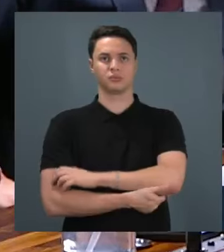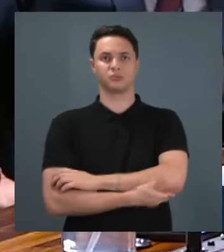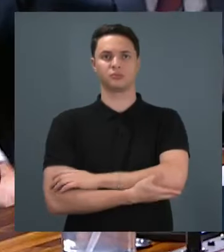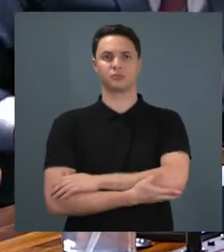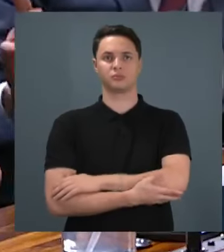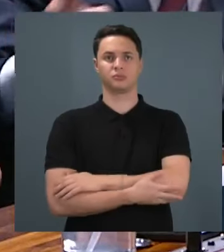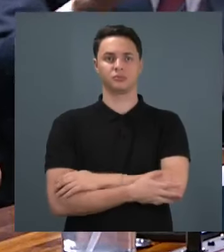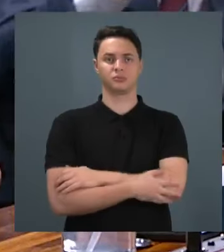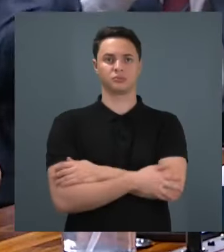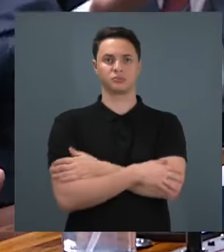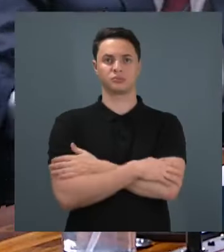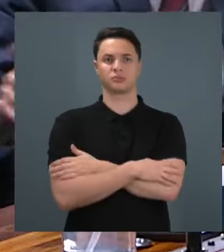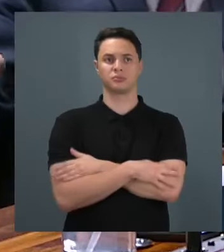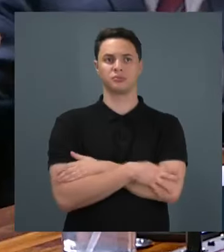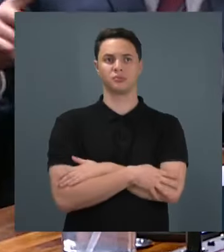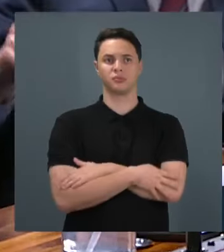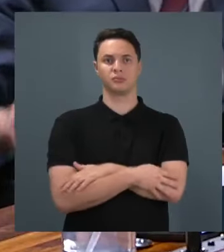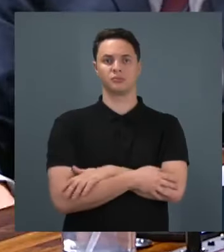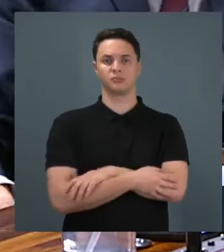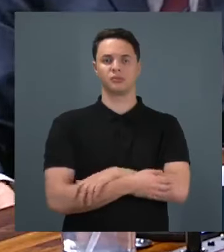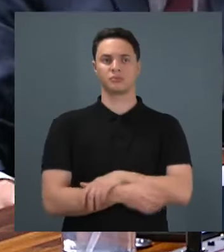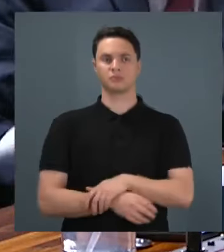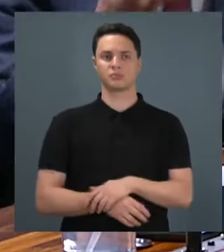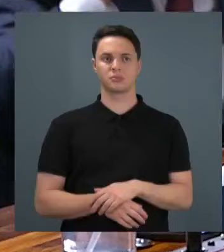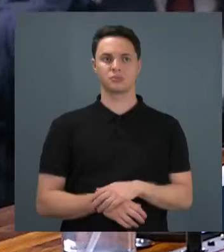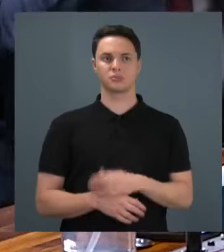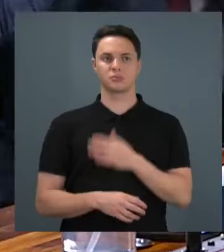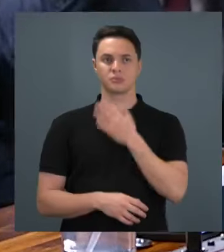Qual foi?